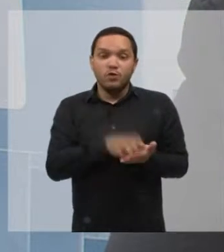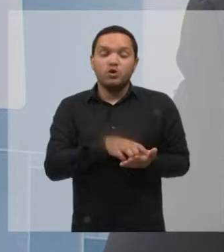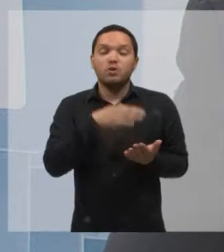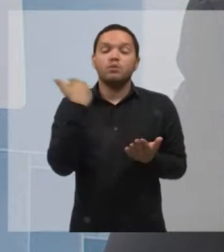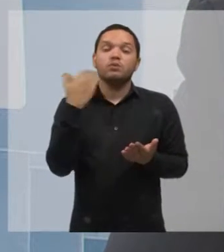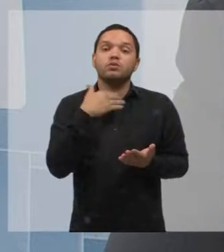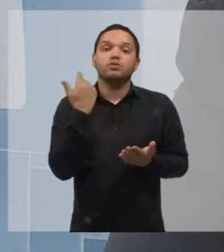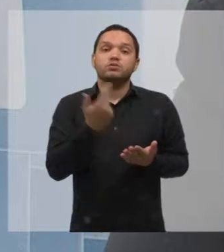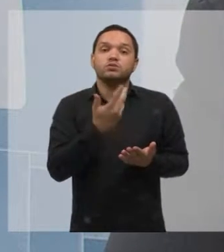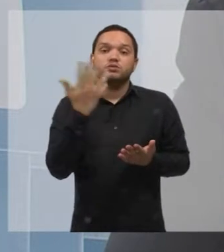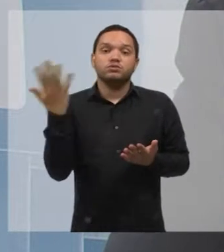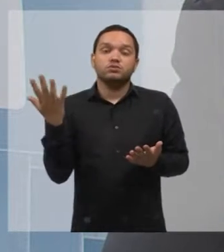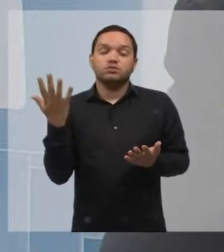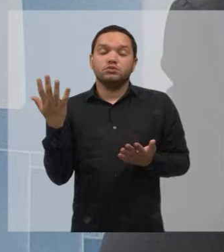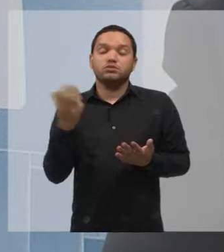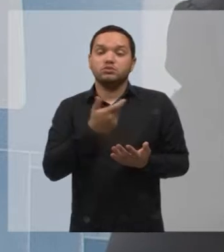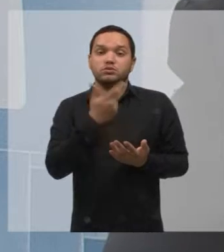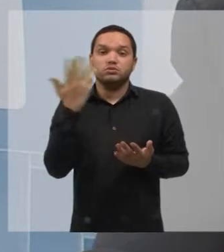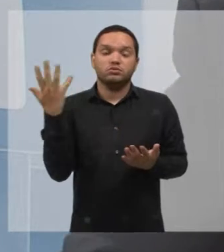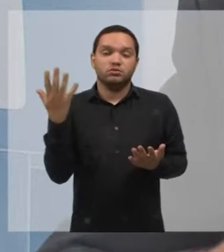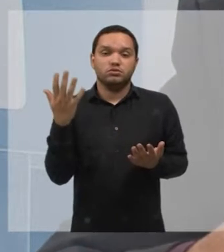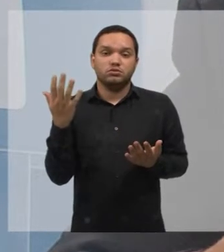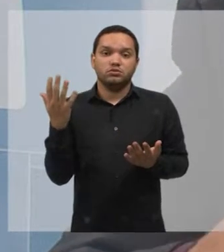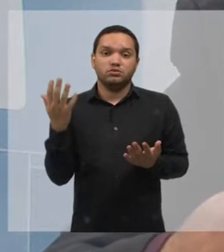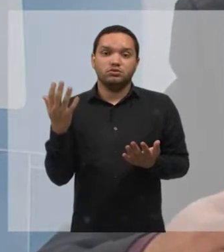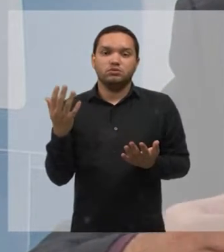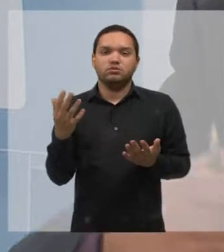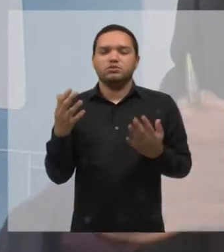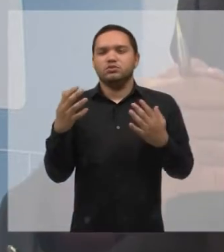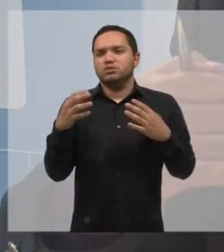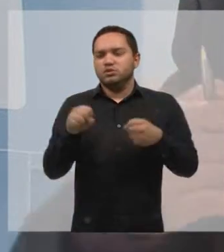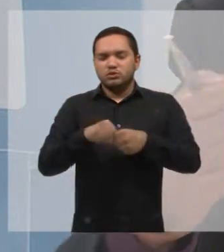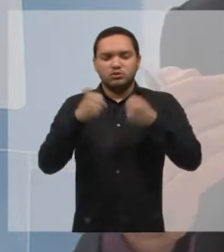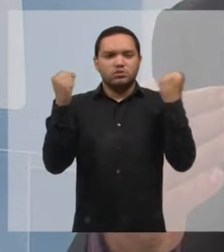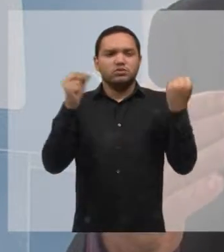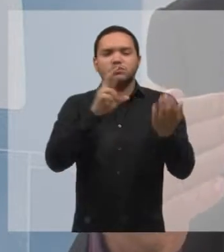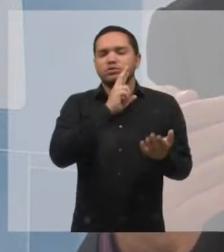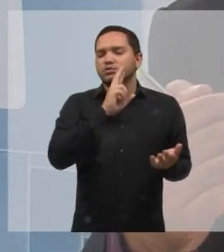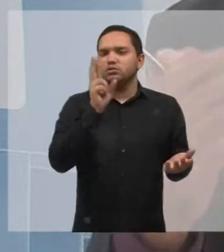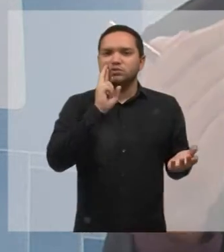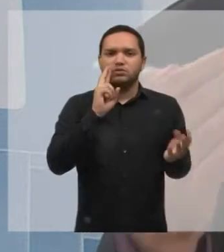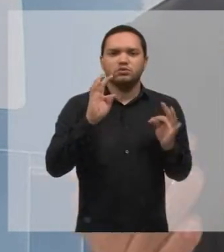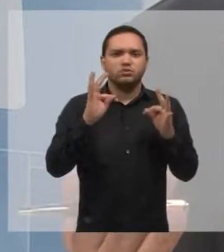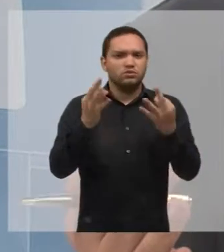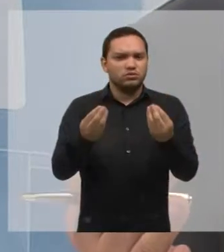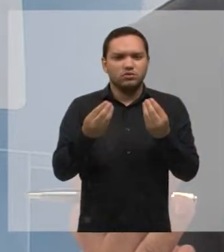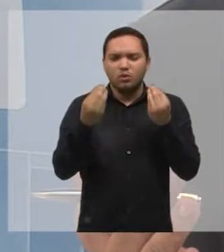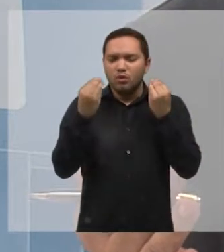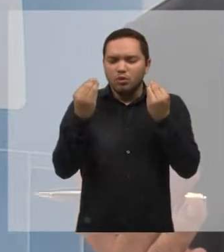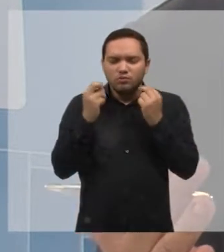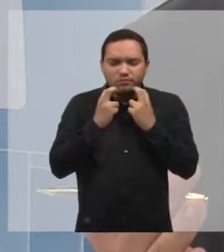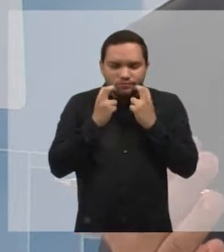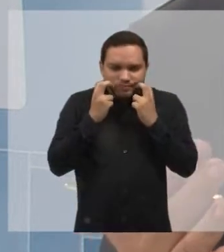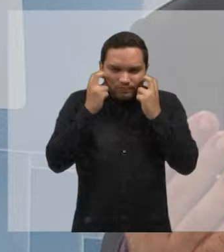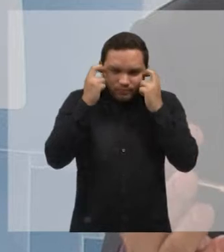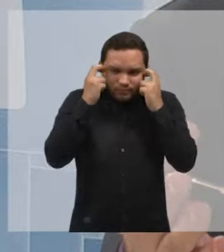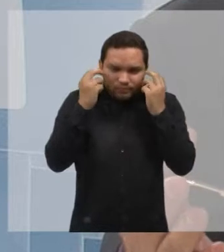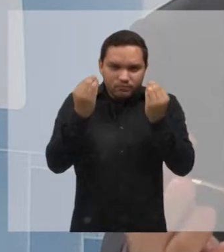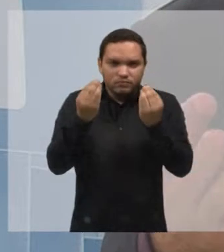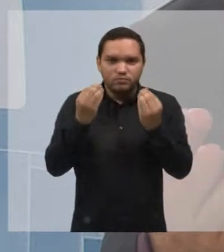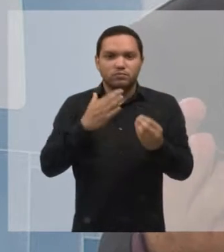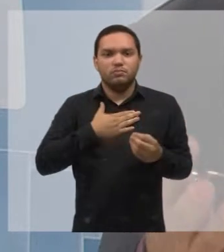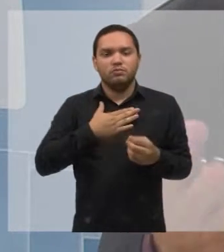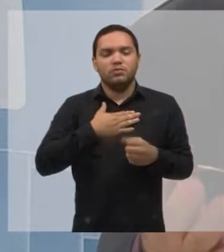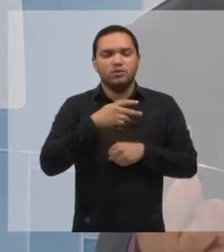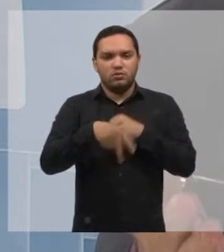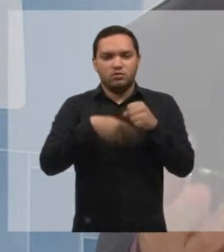morreram, que estavam abaixo da barragem, que levou o restaurante, que levou tudo, isso é uma vergonha, cara. Eu digo sempre, meu país,